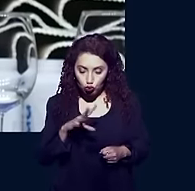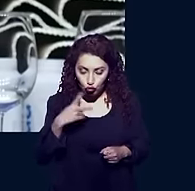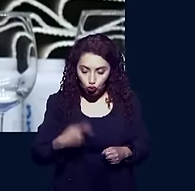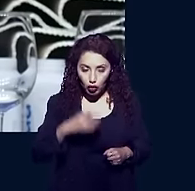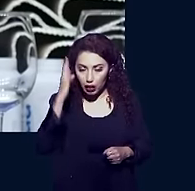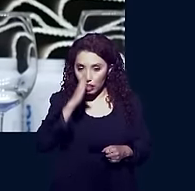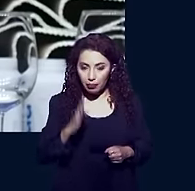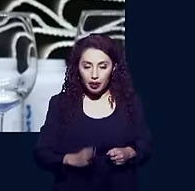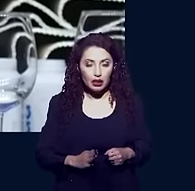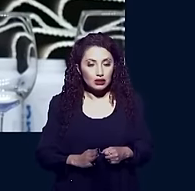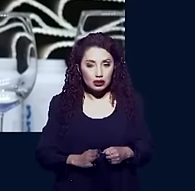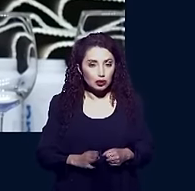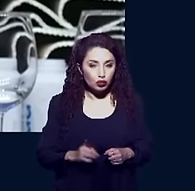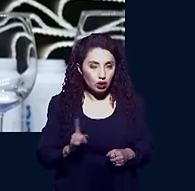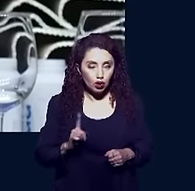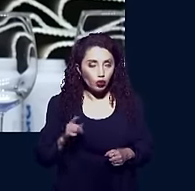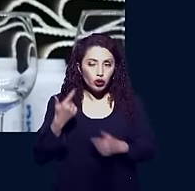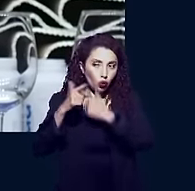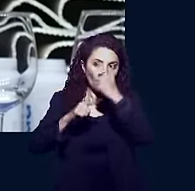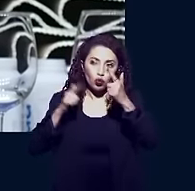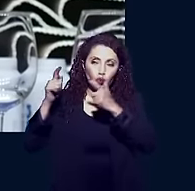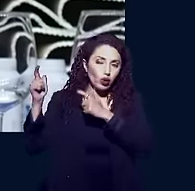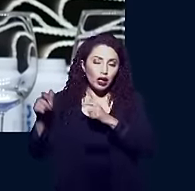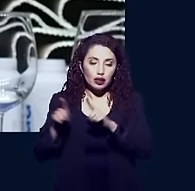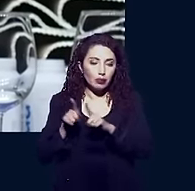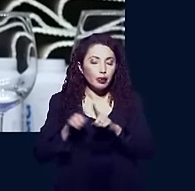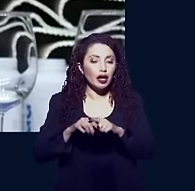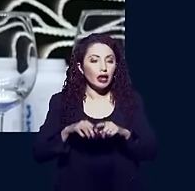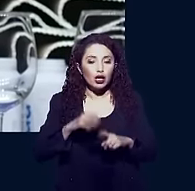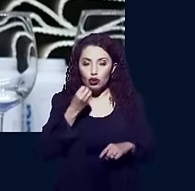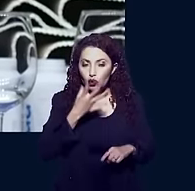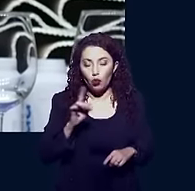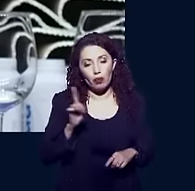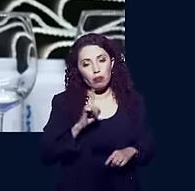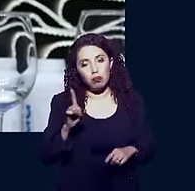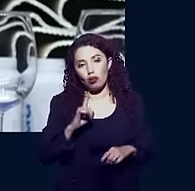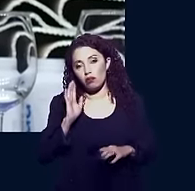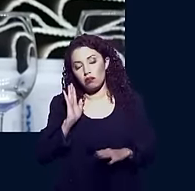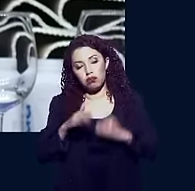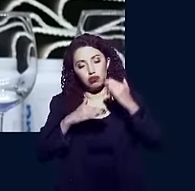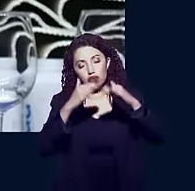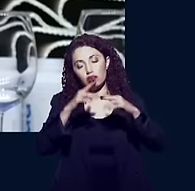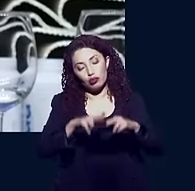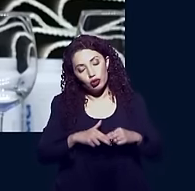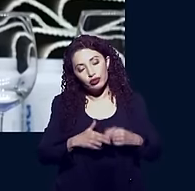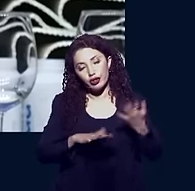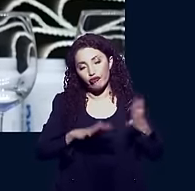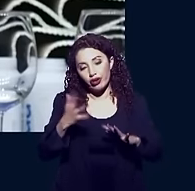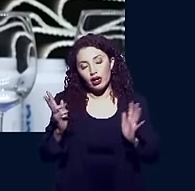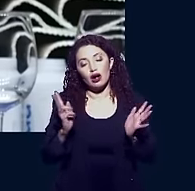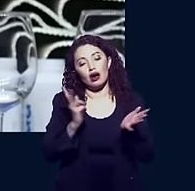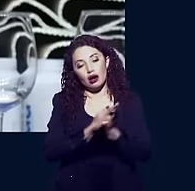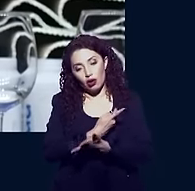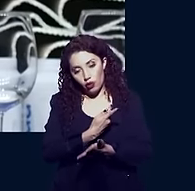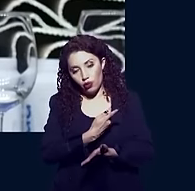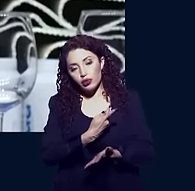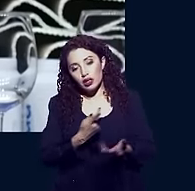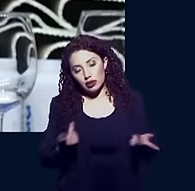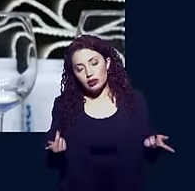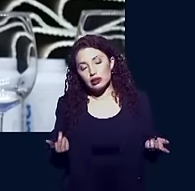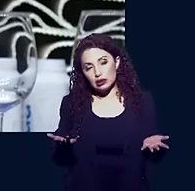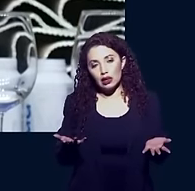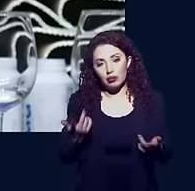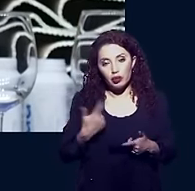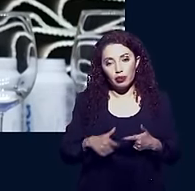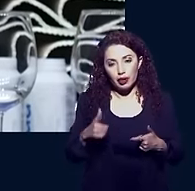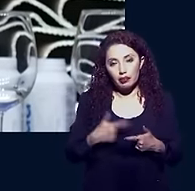lugares ela não é boa de crescimento Essa é uma das razões que a gente acha que tem uma chance grande de você ter uma desaceleração mais pronunciada nos Estados Unidos o